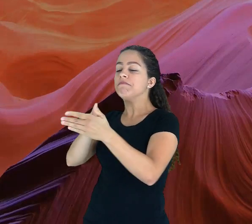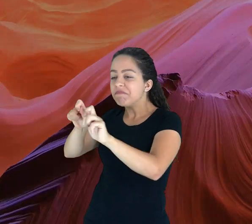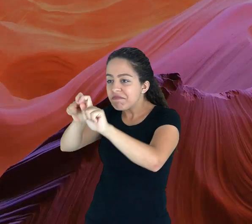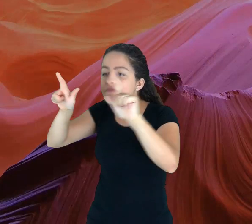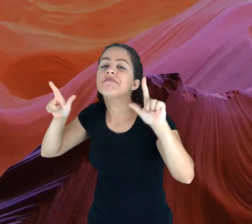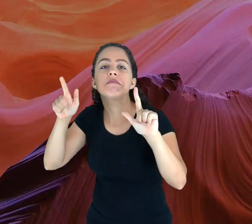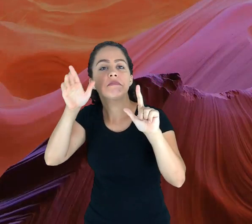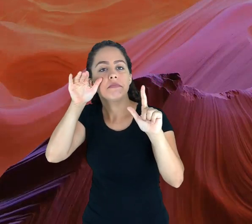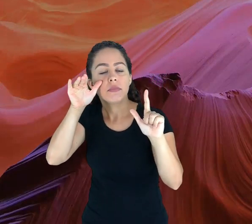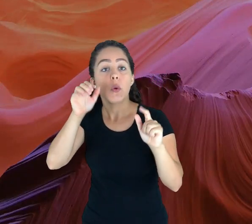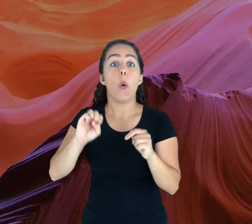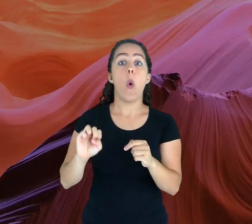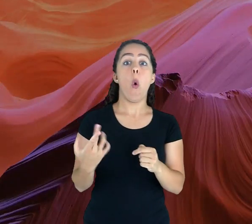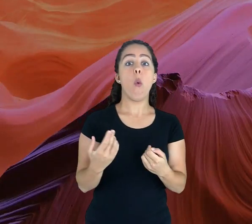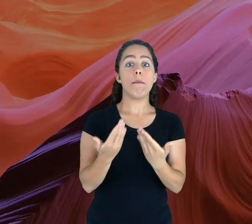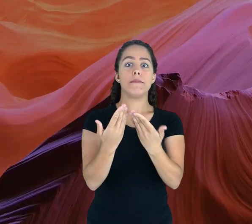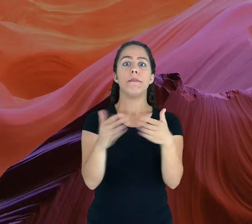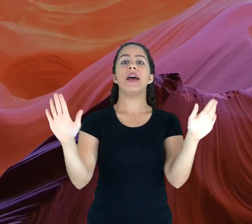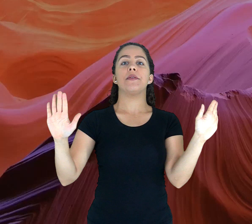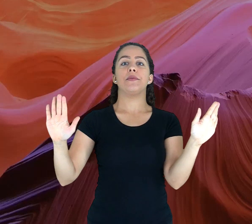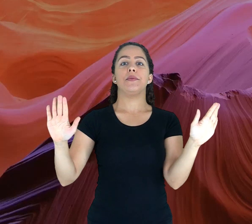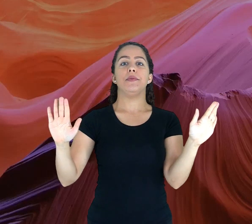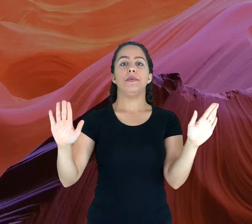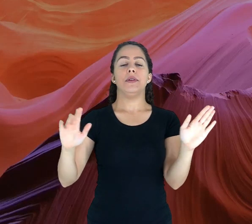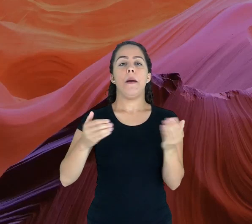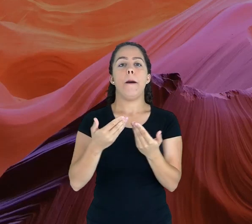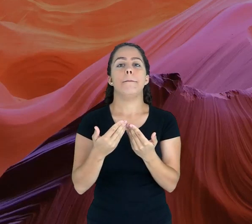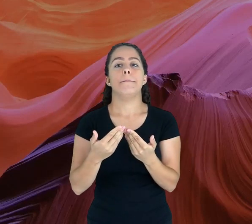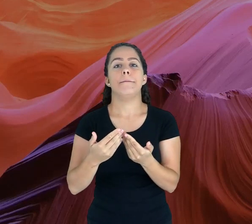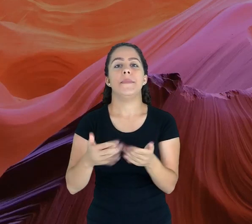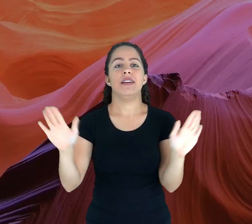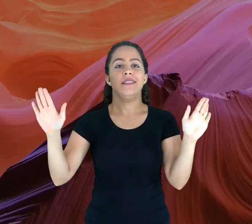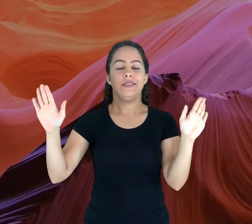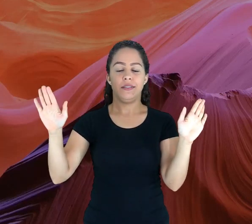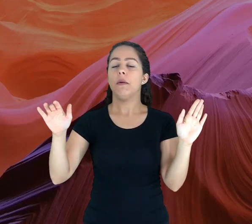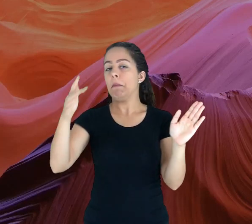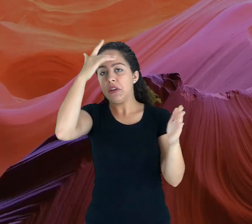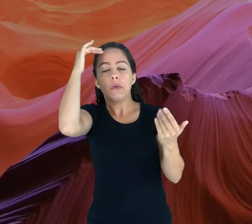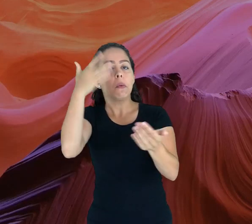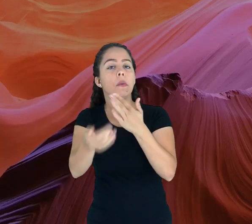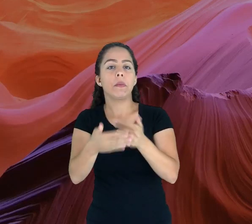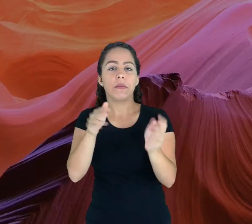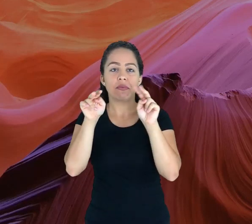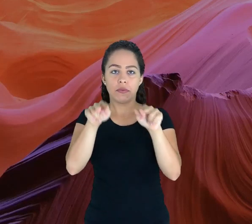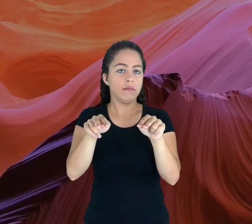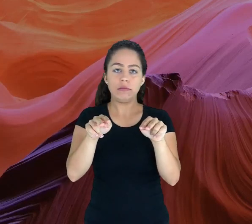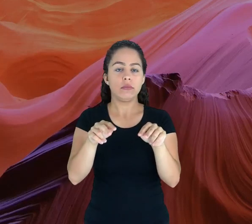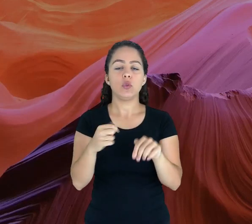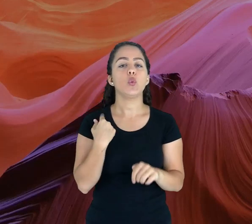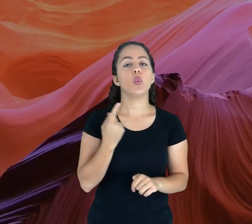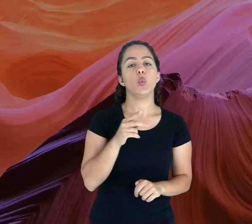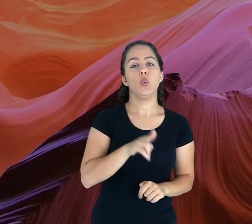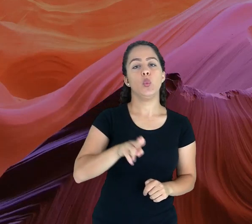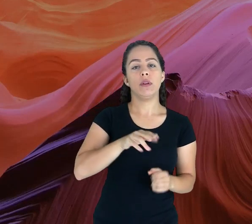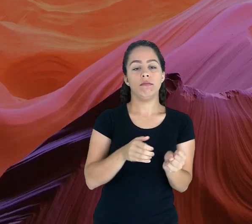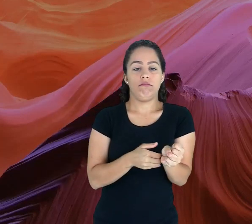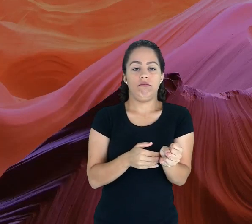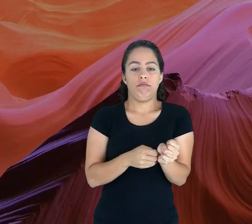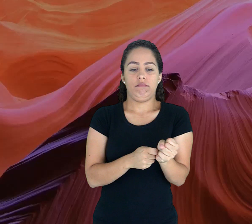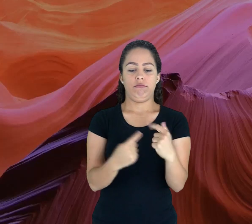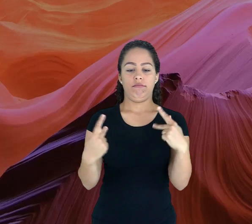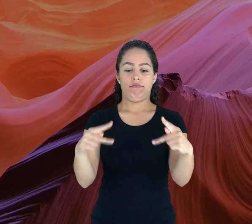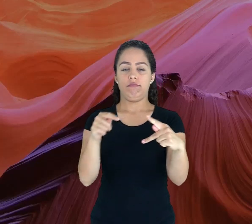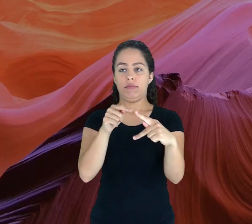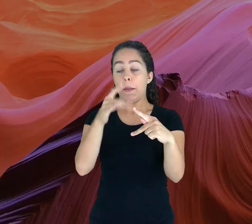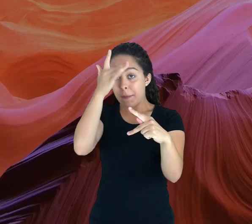qualquer um pode ver. Nesse caso, a gente vai usar o secreto. Então, só quem tiver o link desse mural, o endereço